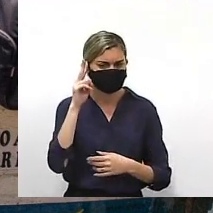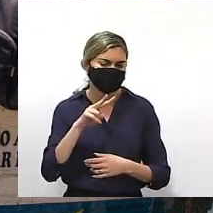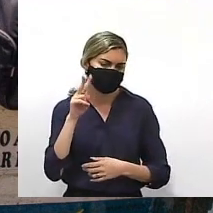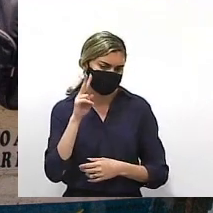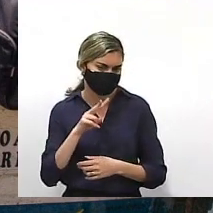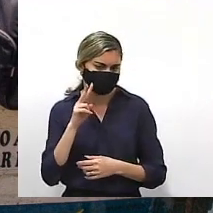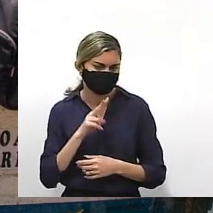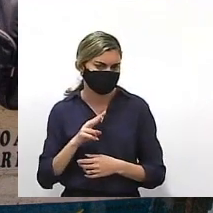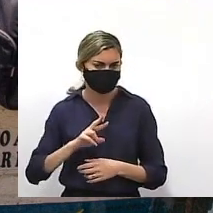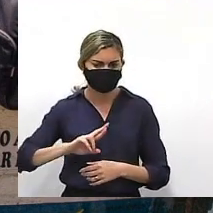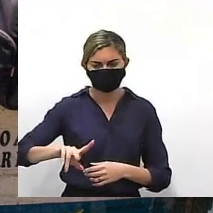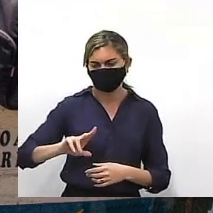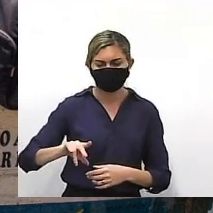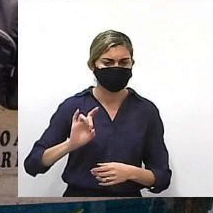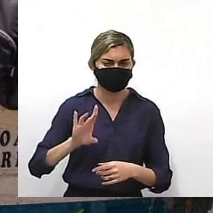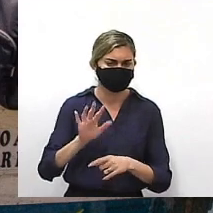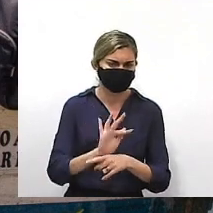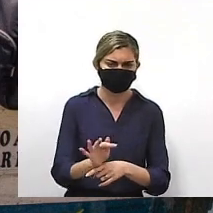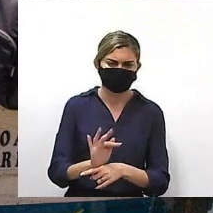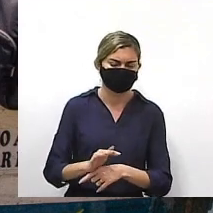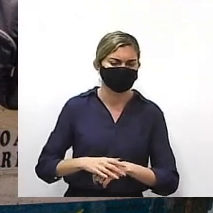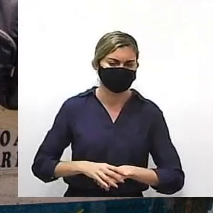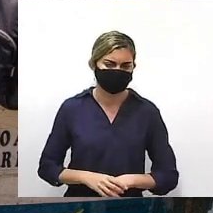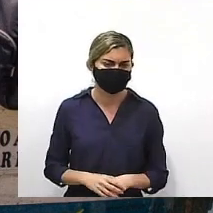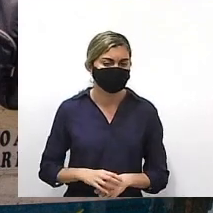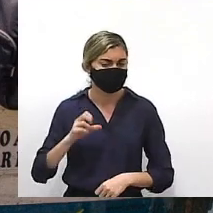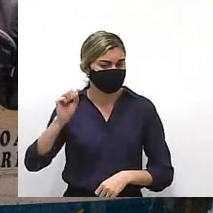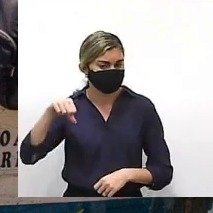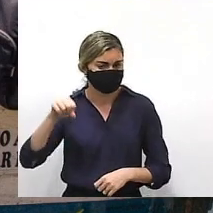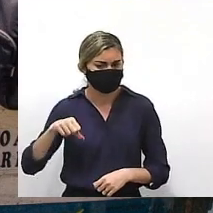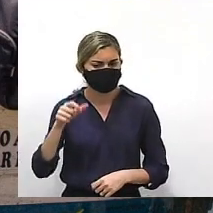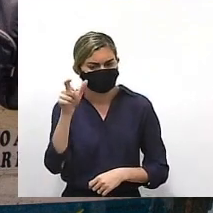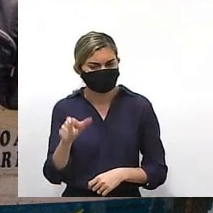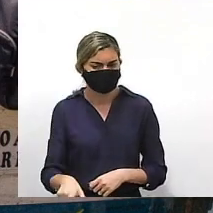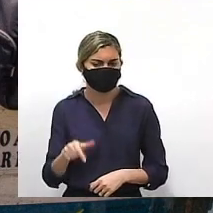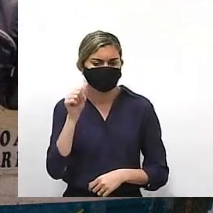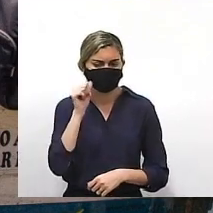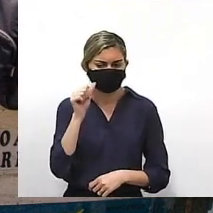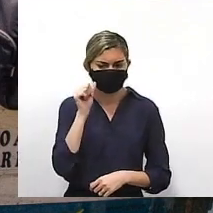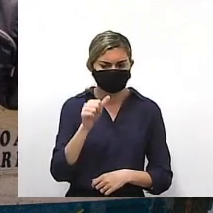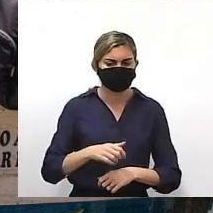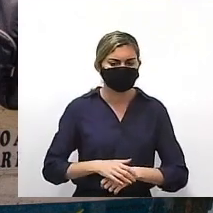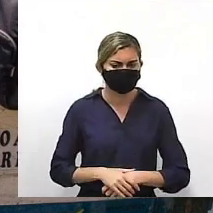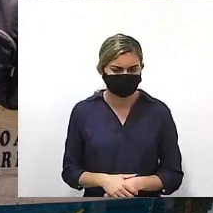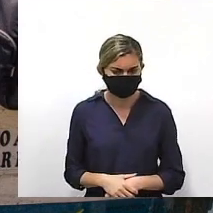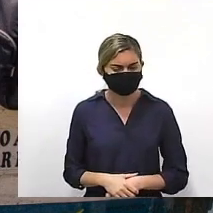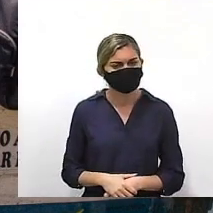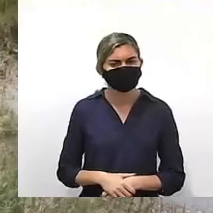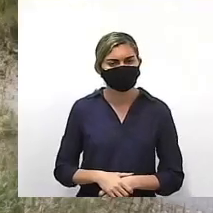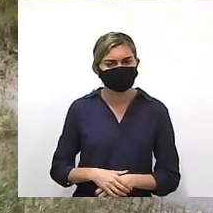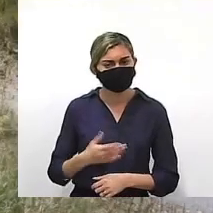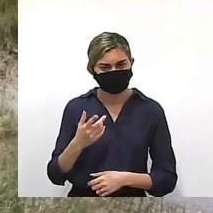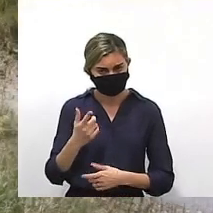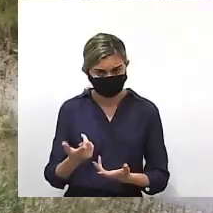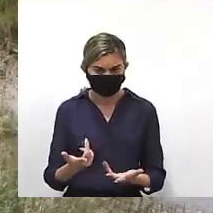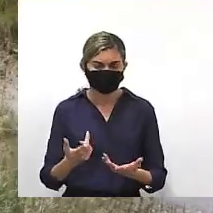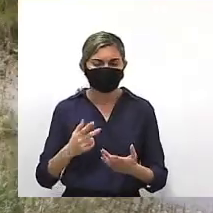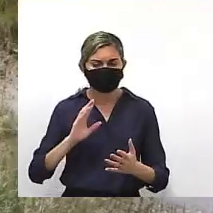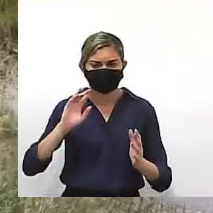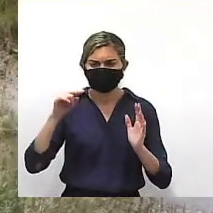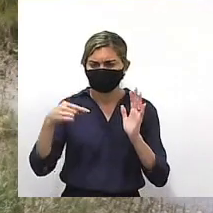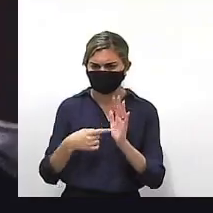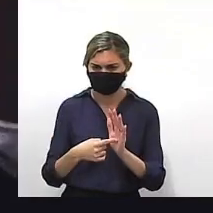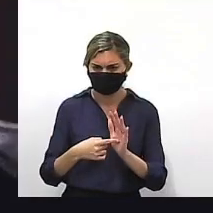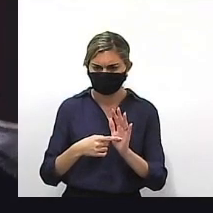história não é sobre um filme, e sim sobre uma mulher. A questão central